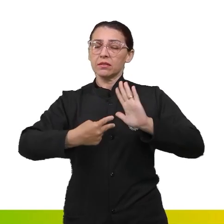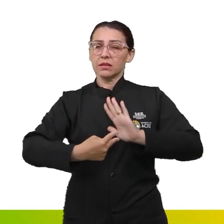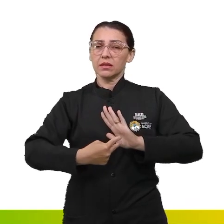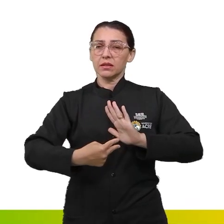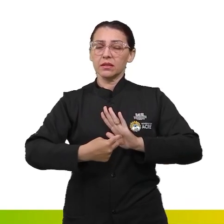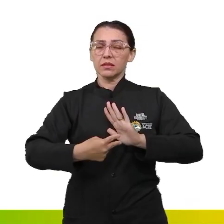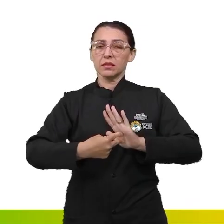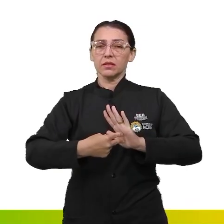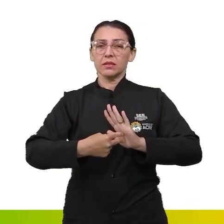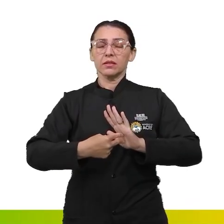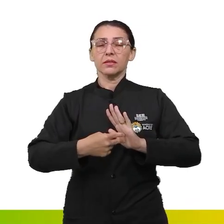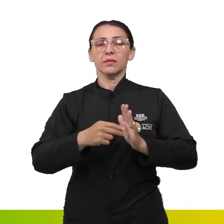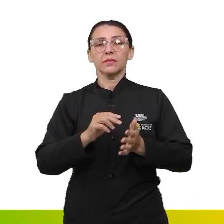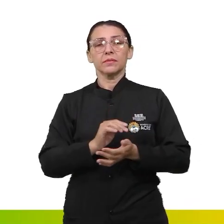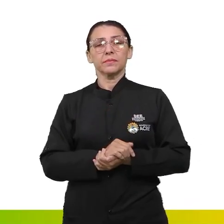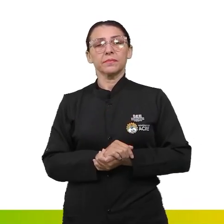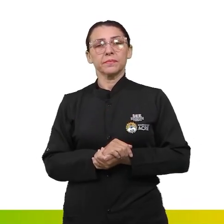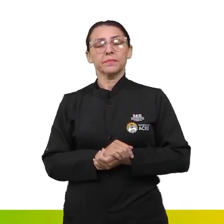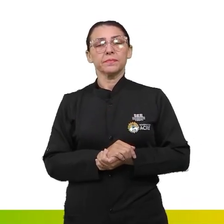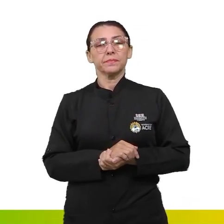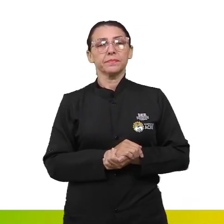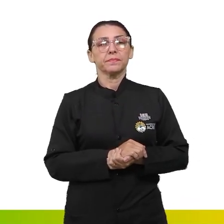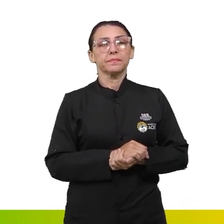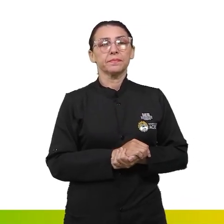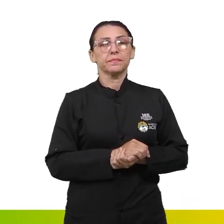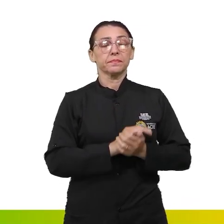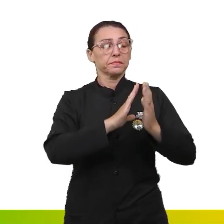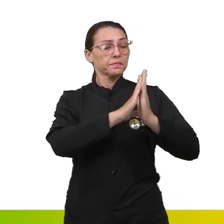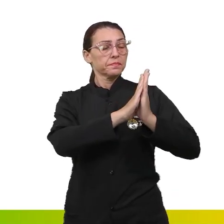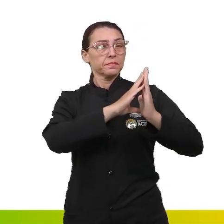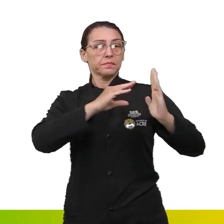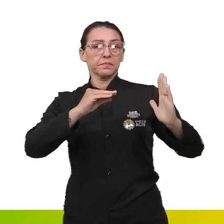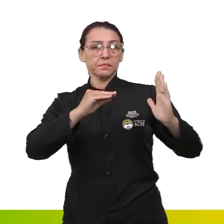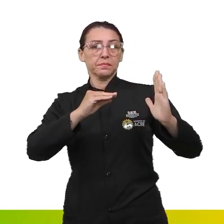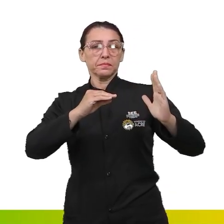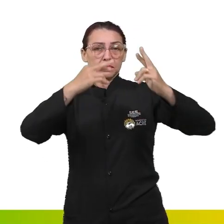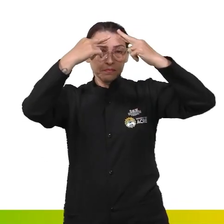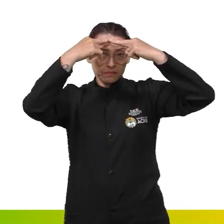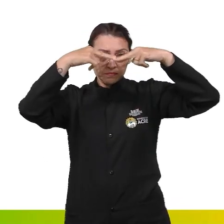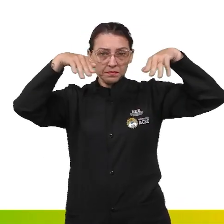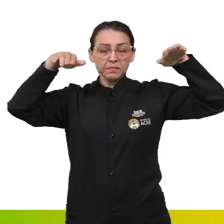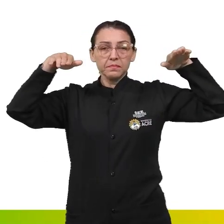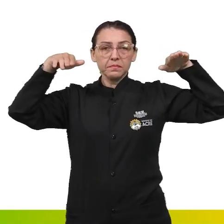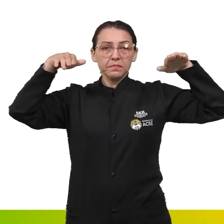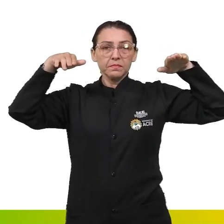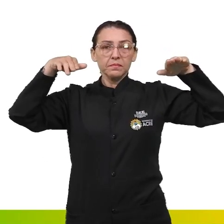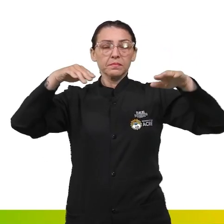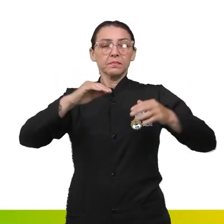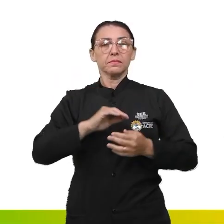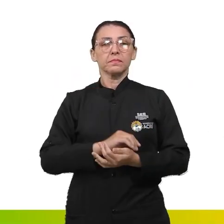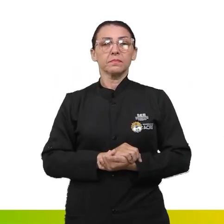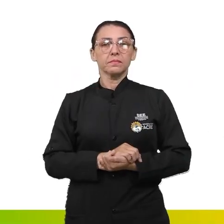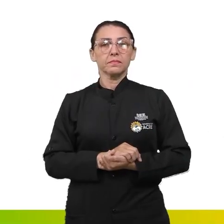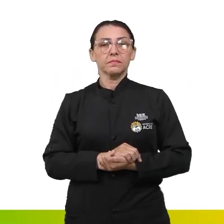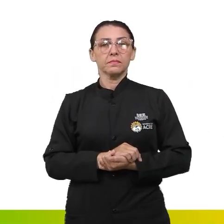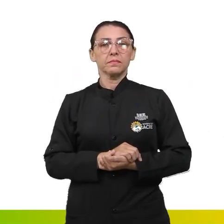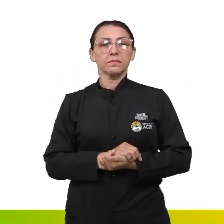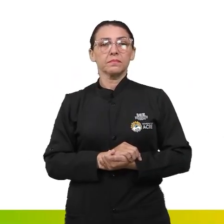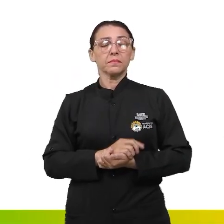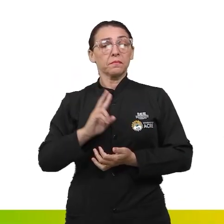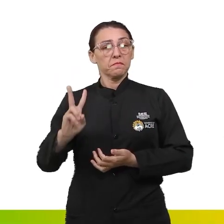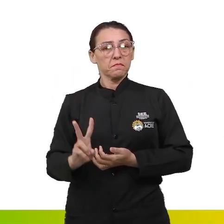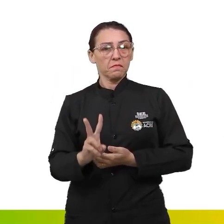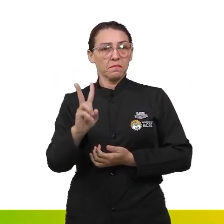significativa, a mais carregada de inspiração renascentista, uma obra de